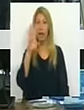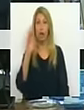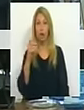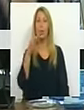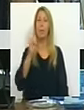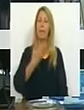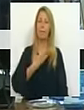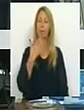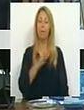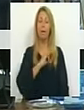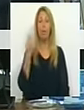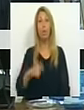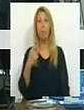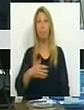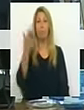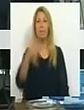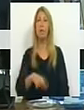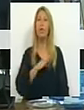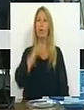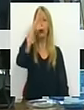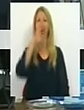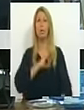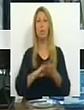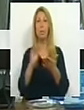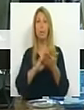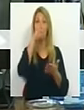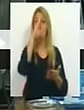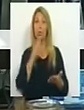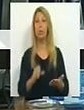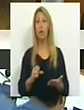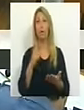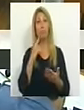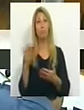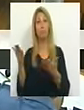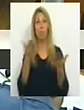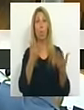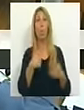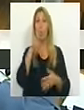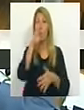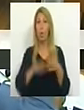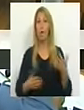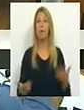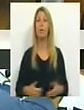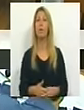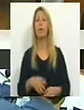Muito obrigado, Sr. Presidente de Exercício, Sr. Ministro, Secretário de Estado, caros colegas.